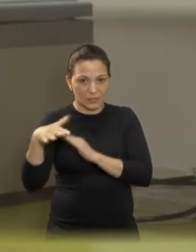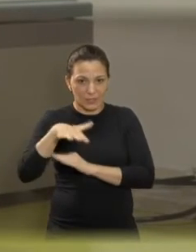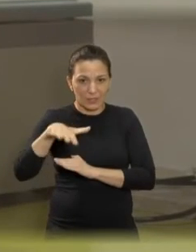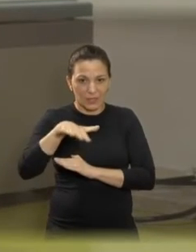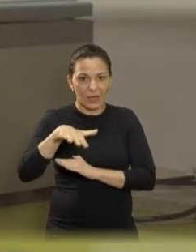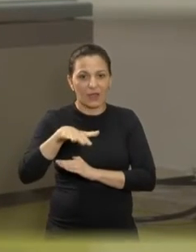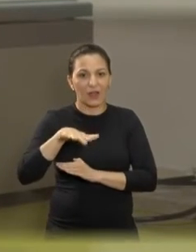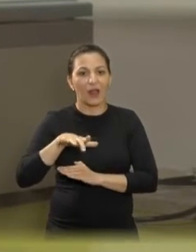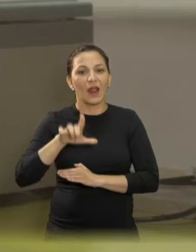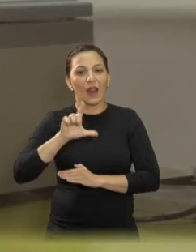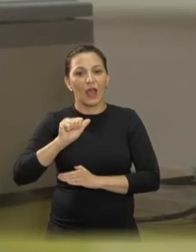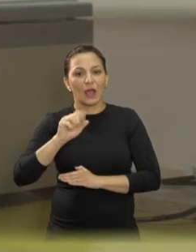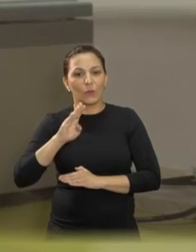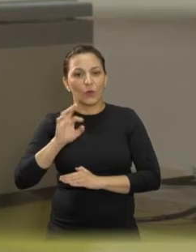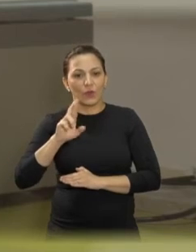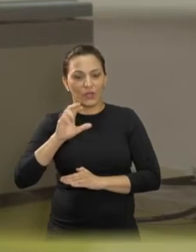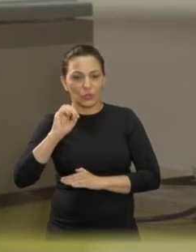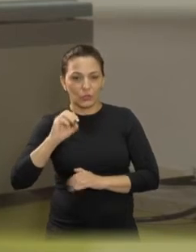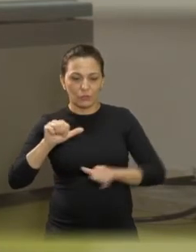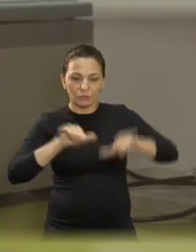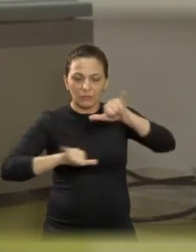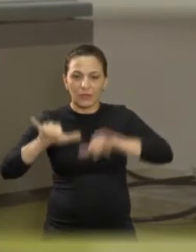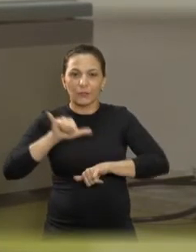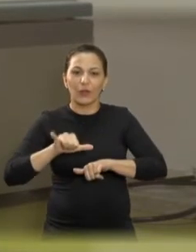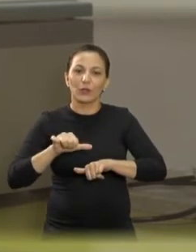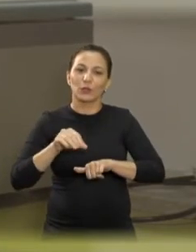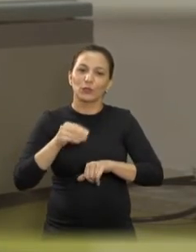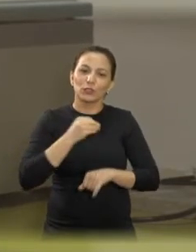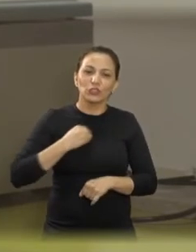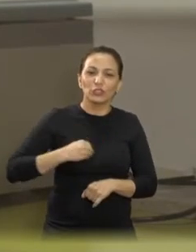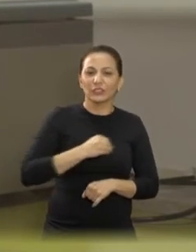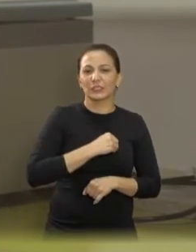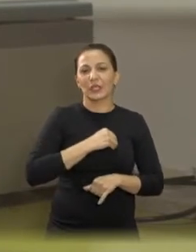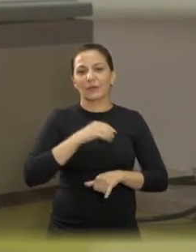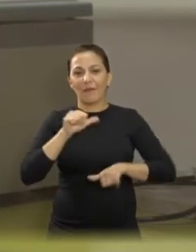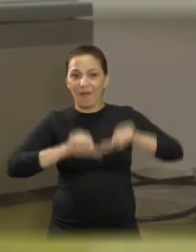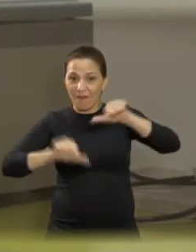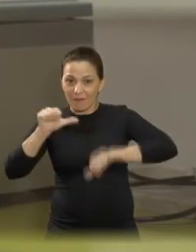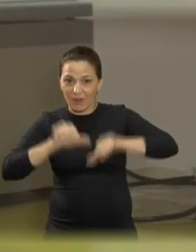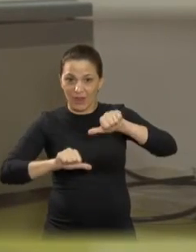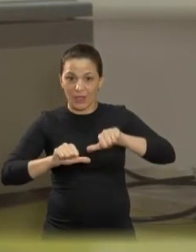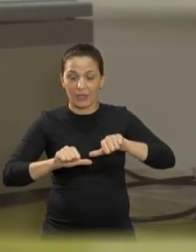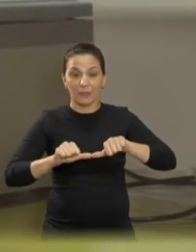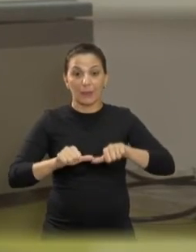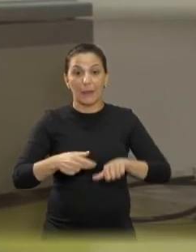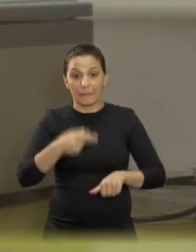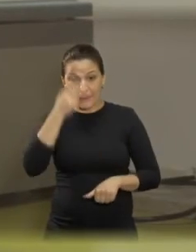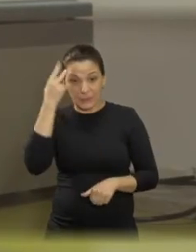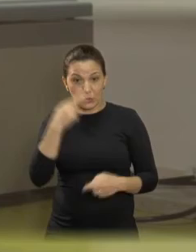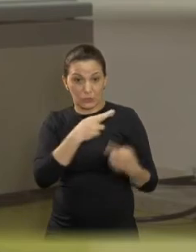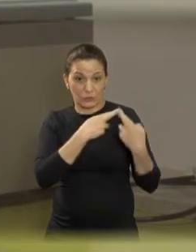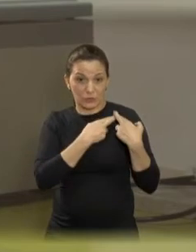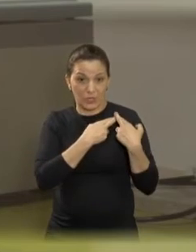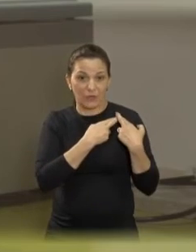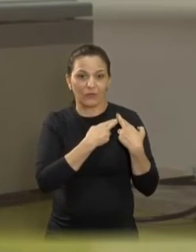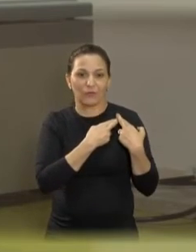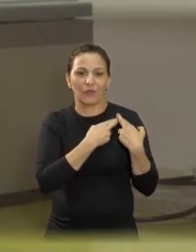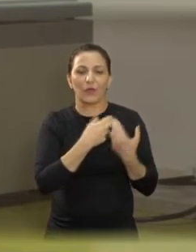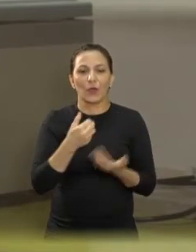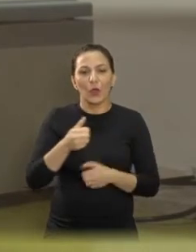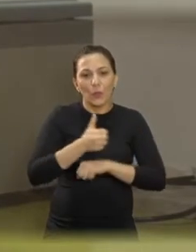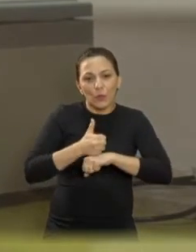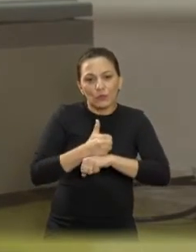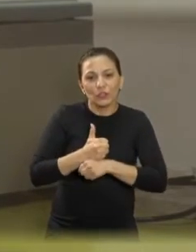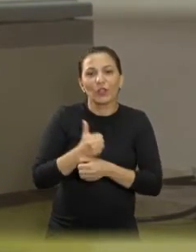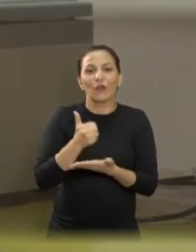laboratório de análises clínicas, né, cujo responsável era um farmacêutico, eu lembro até o nome, Sebastião de